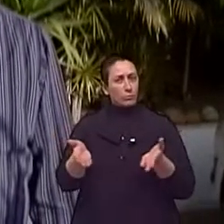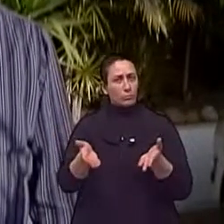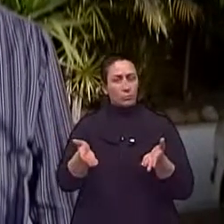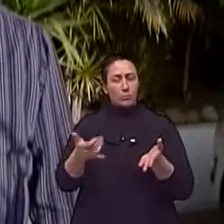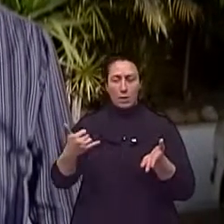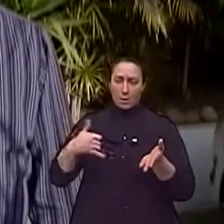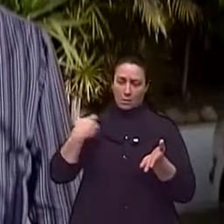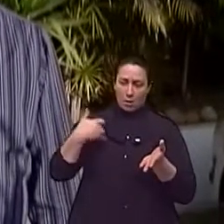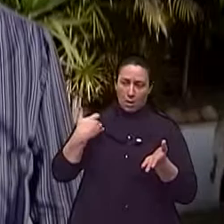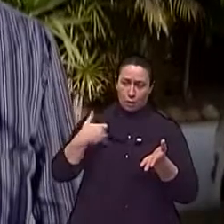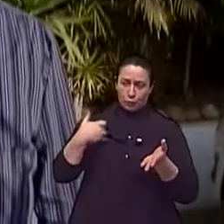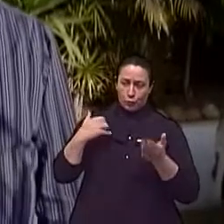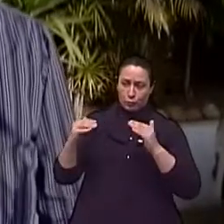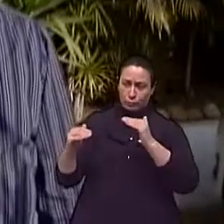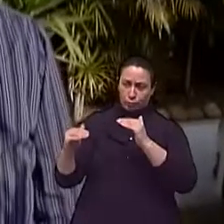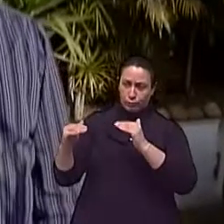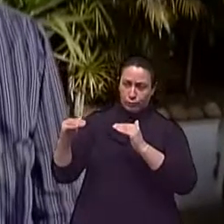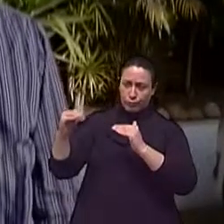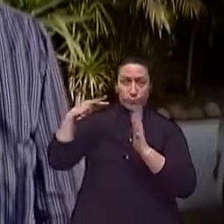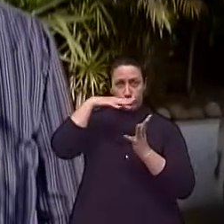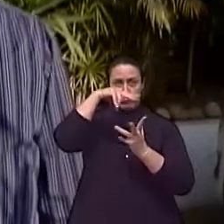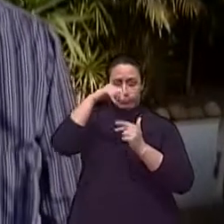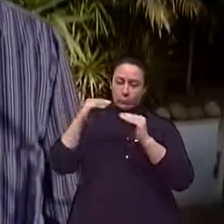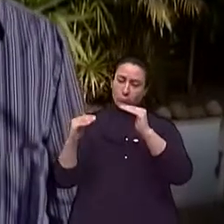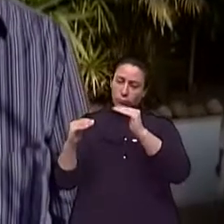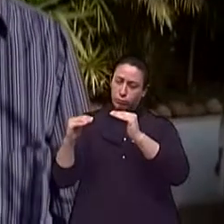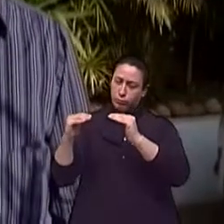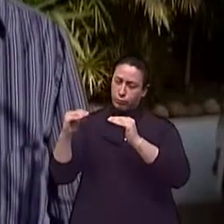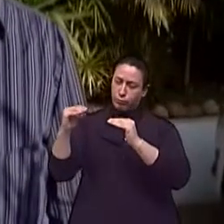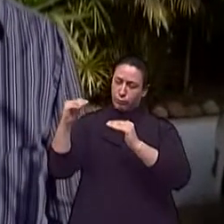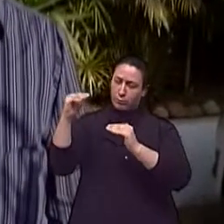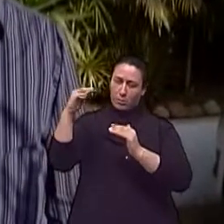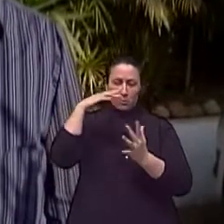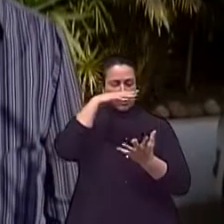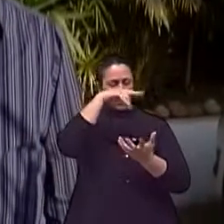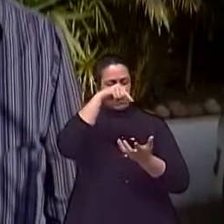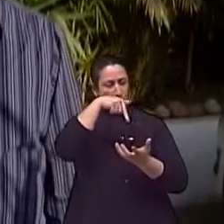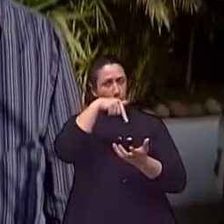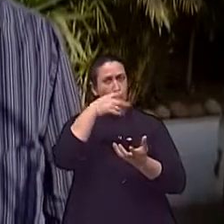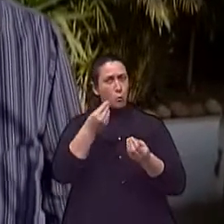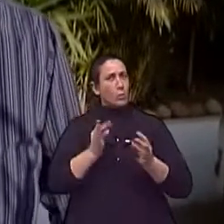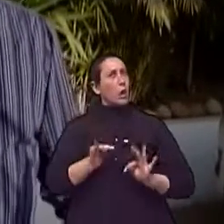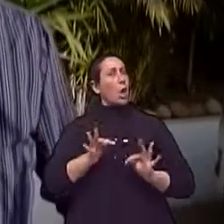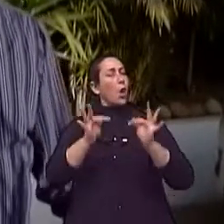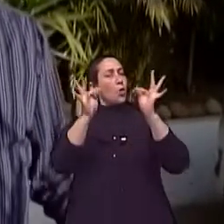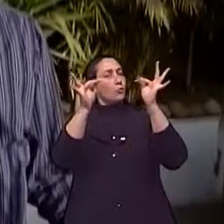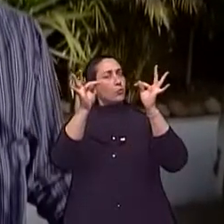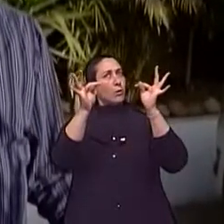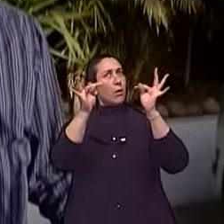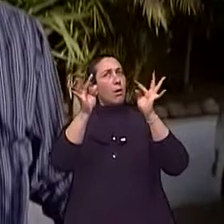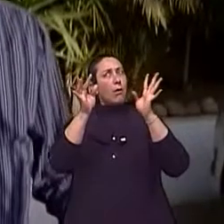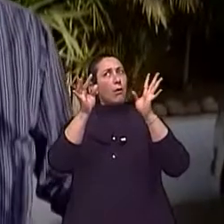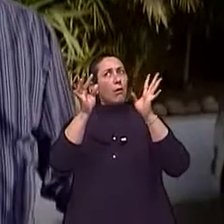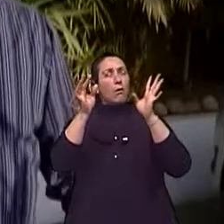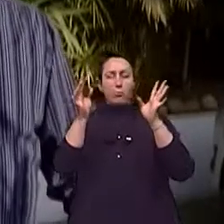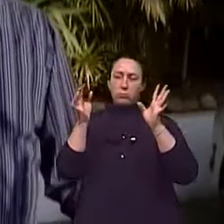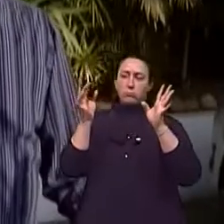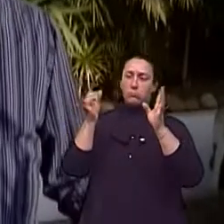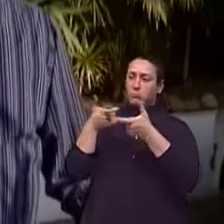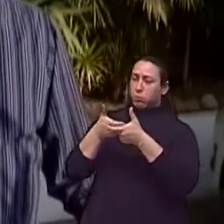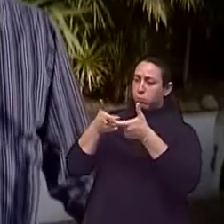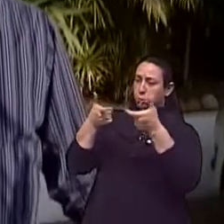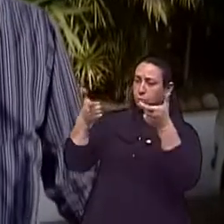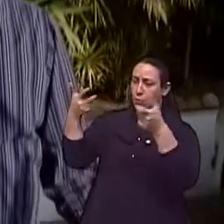idade da população do planeta o mundo parece estar ficando cada vez mais tecnológico mas é a relação entre